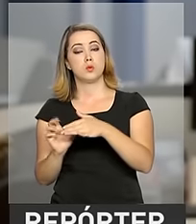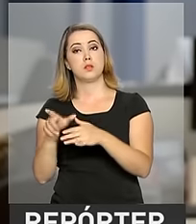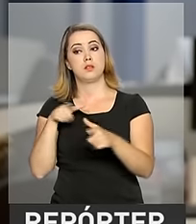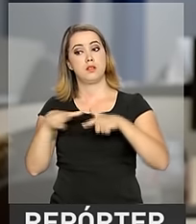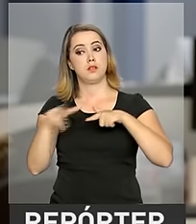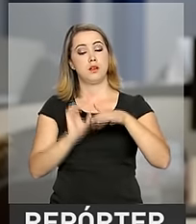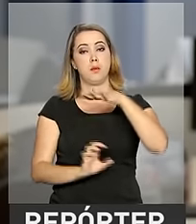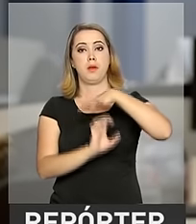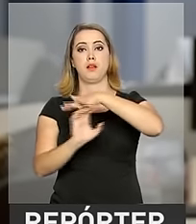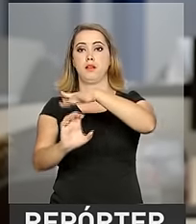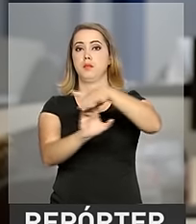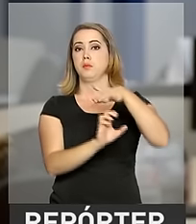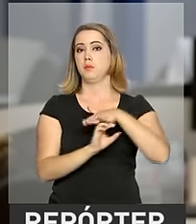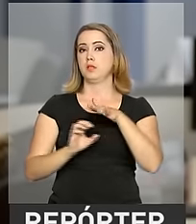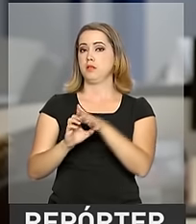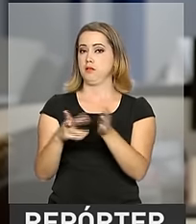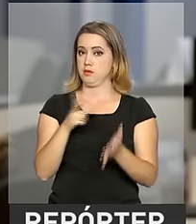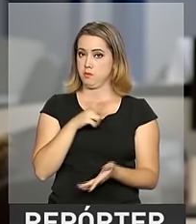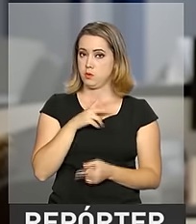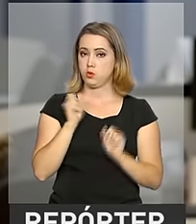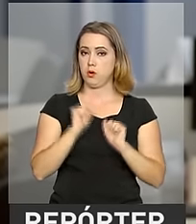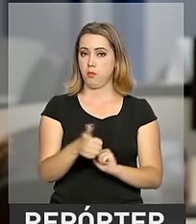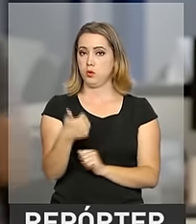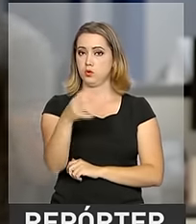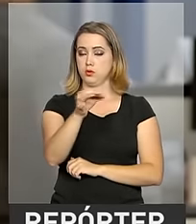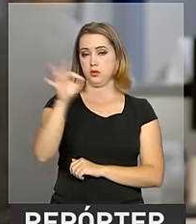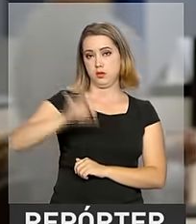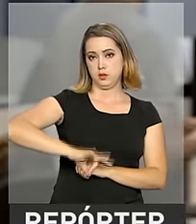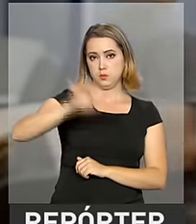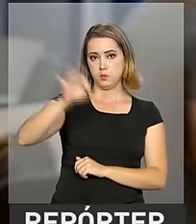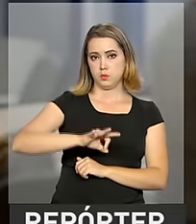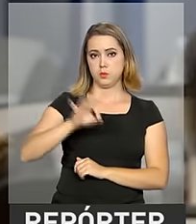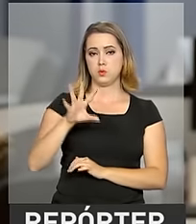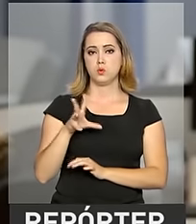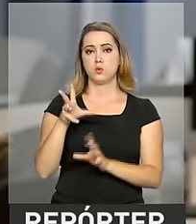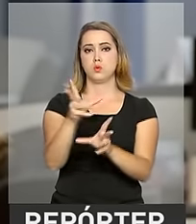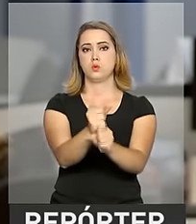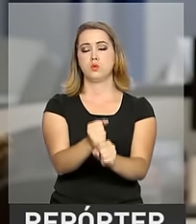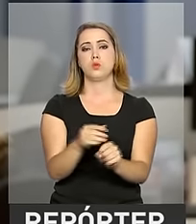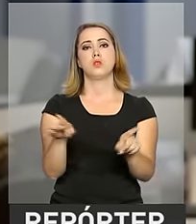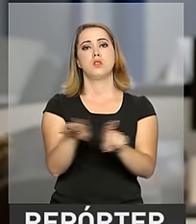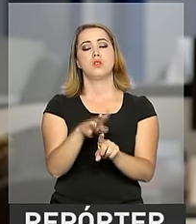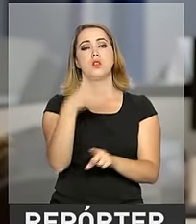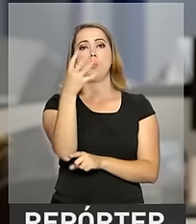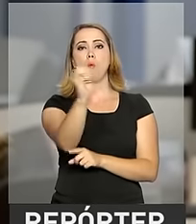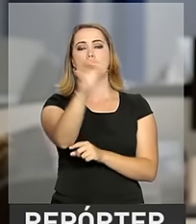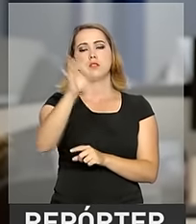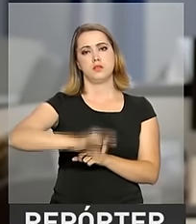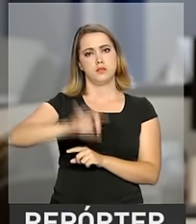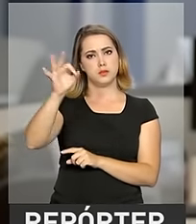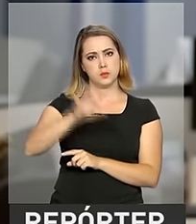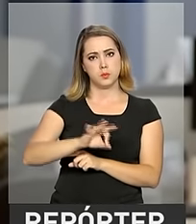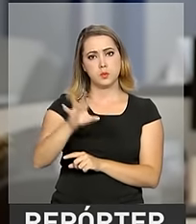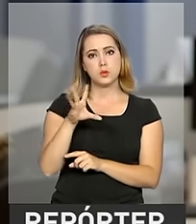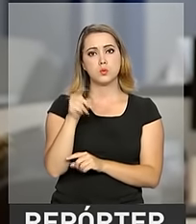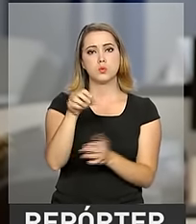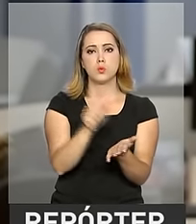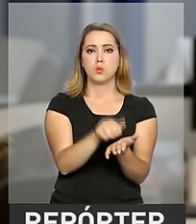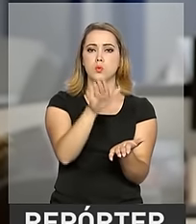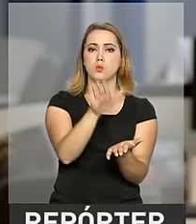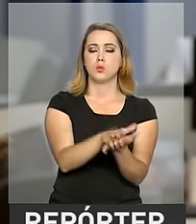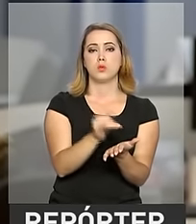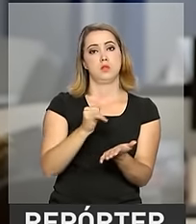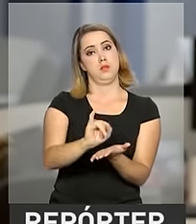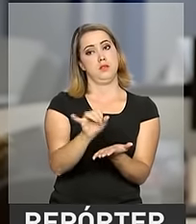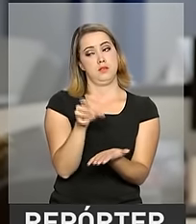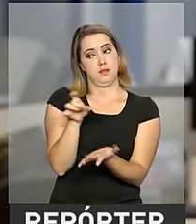poderão usar até 10% dos saldos das contas e a totalidade da multa de 40% em caso de demissão sem